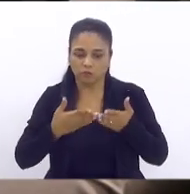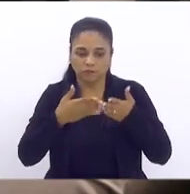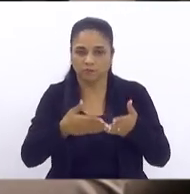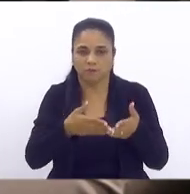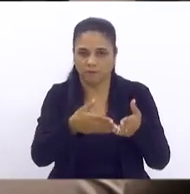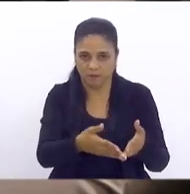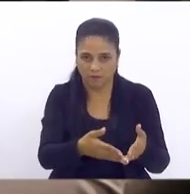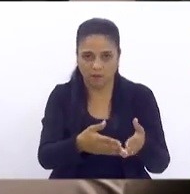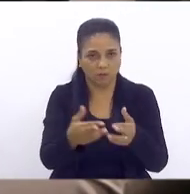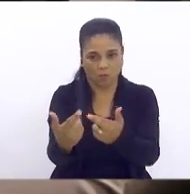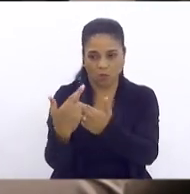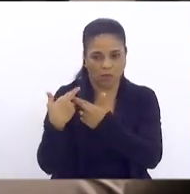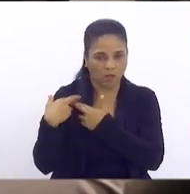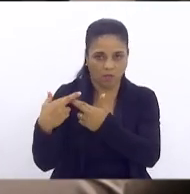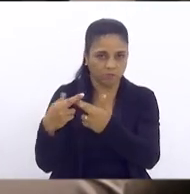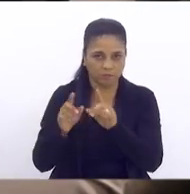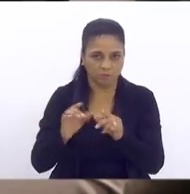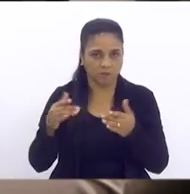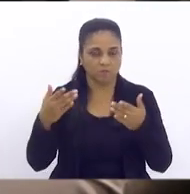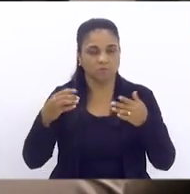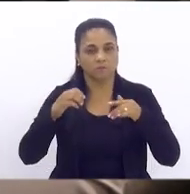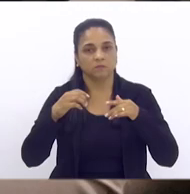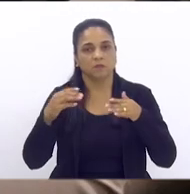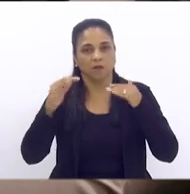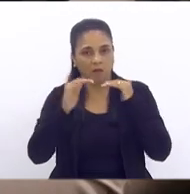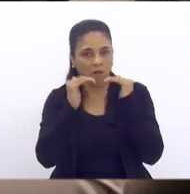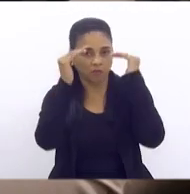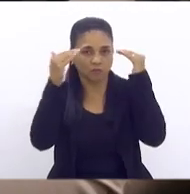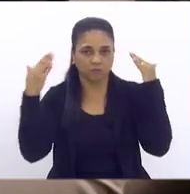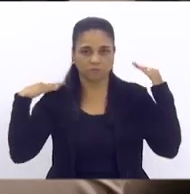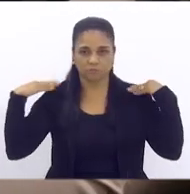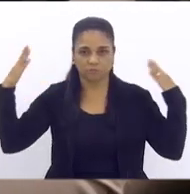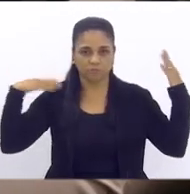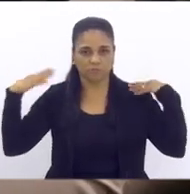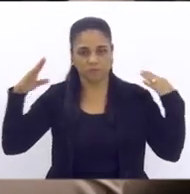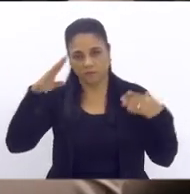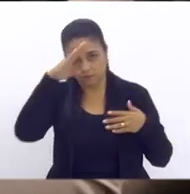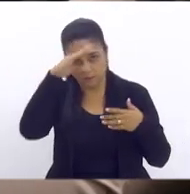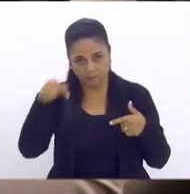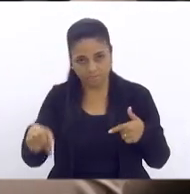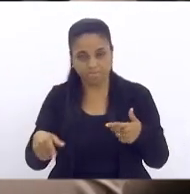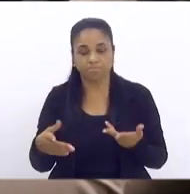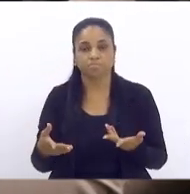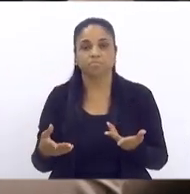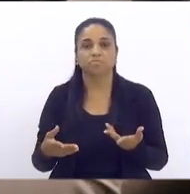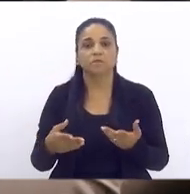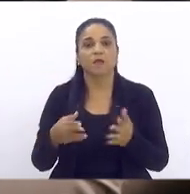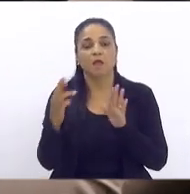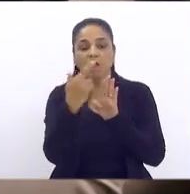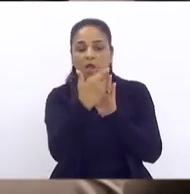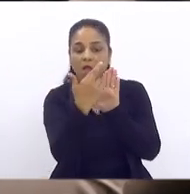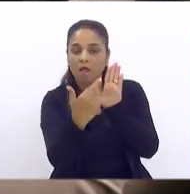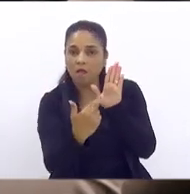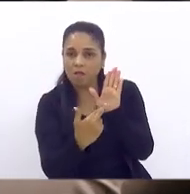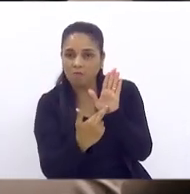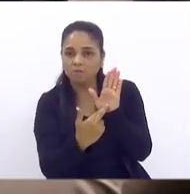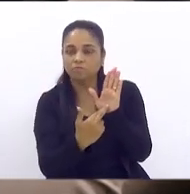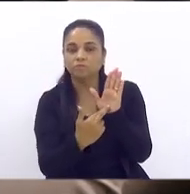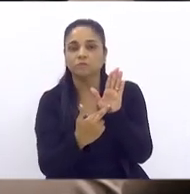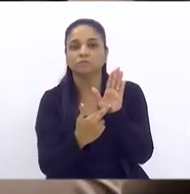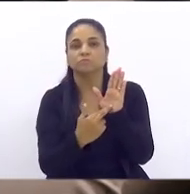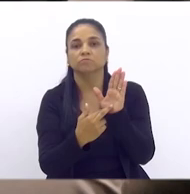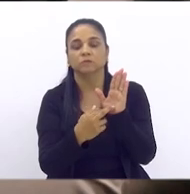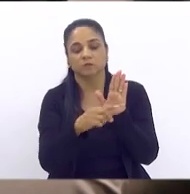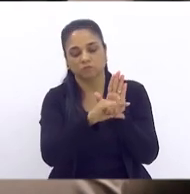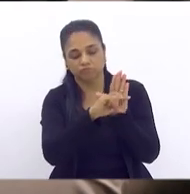da responsabilidade da autoridade marítima. O assunto se encontra regulado na norma da Autoridade Marítima